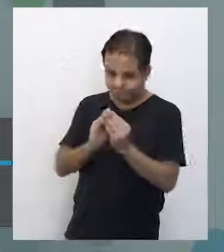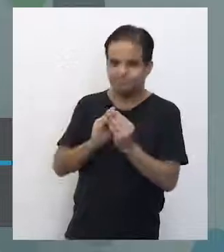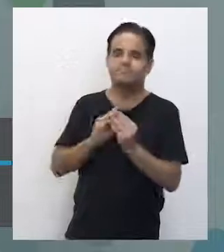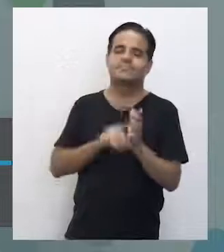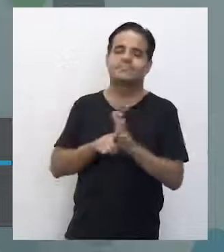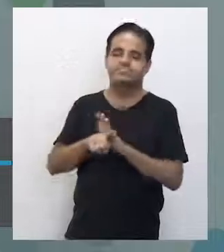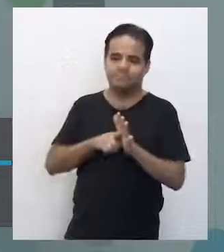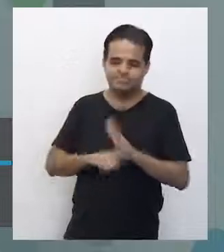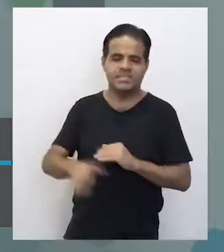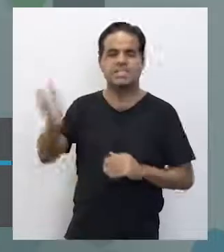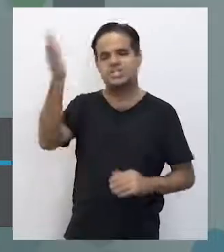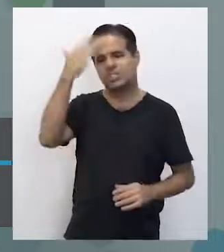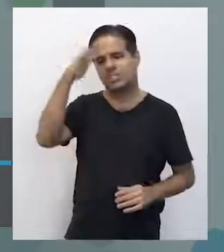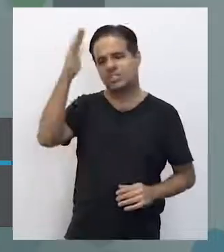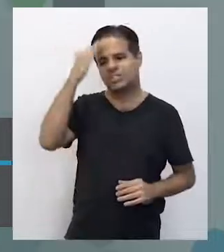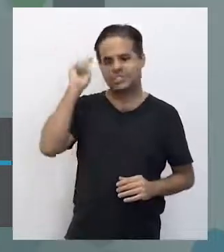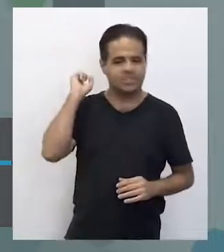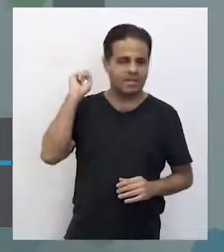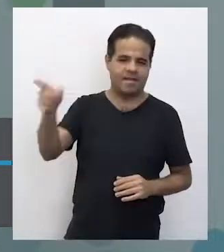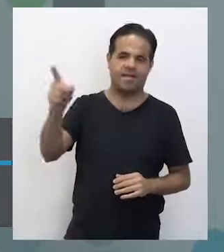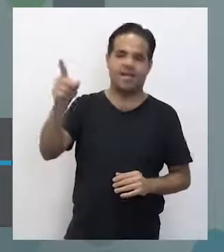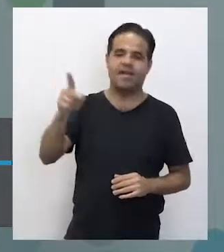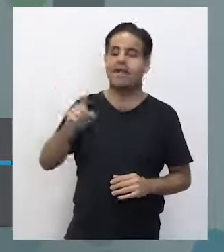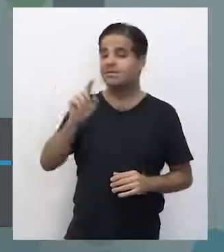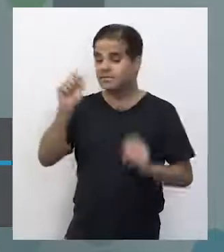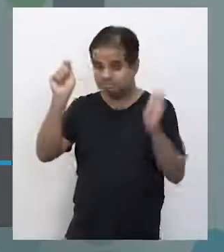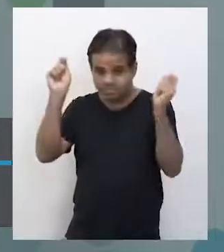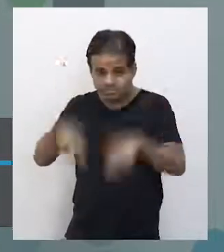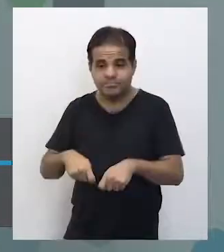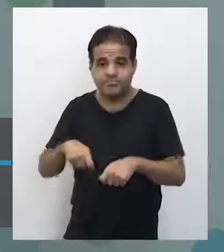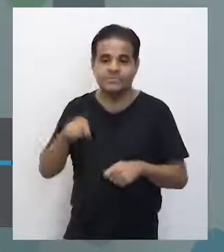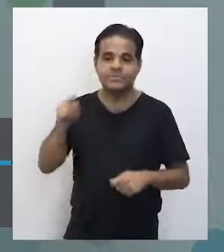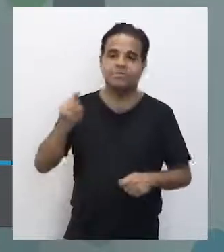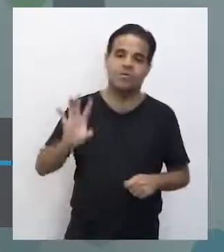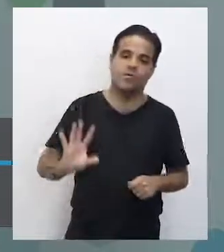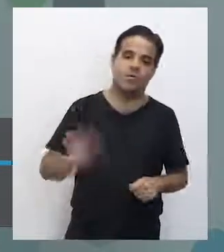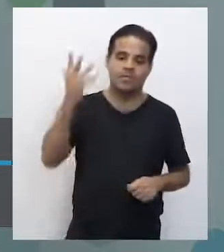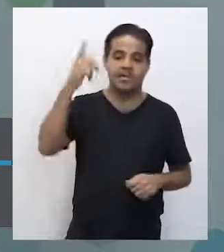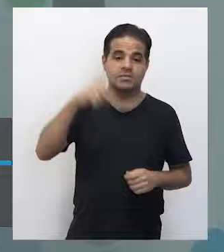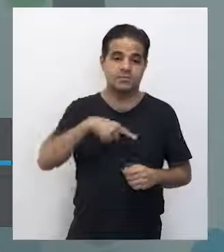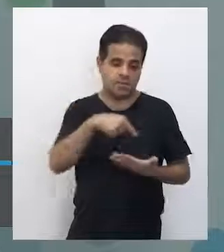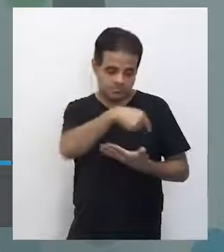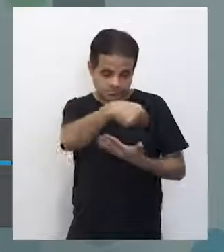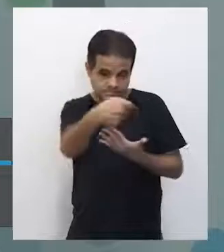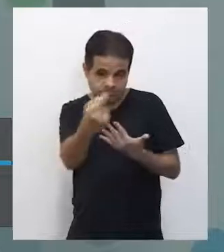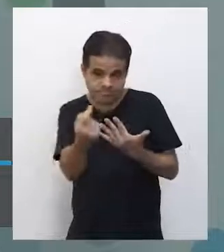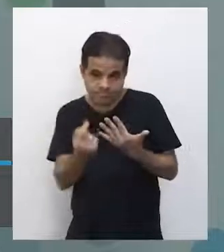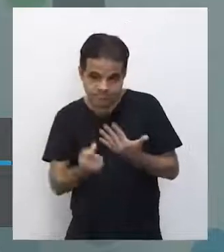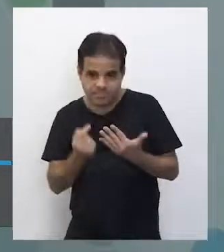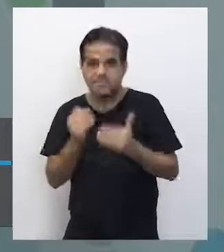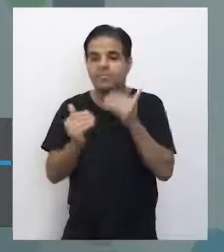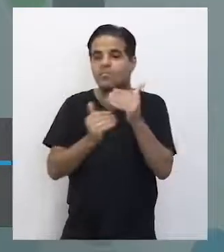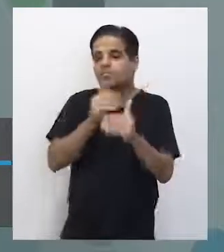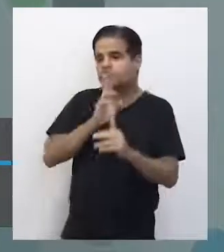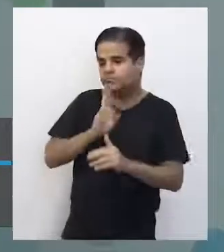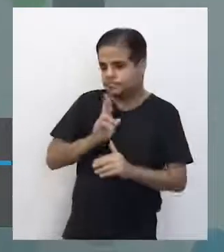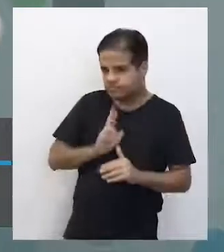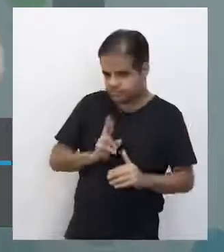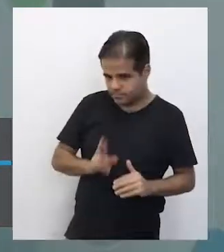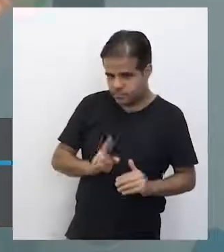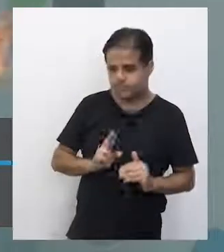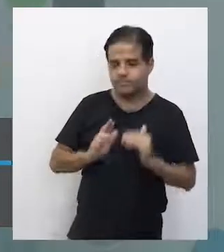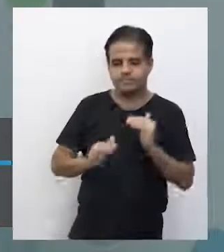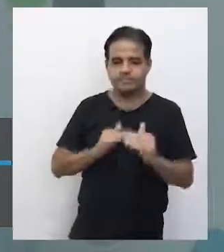analisar, olha só, essas aqui são as causas, e aí eu tenho esses processos, essas daqui são as consequências, aqui tem